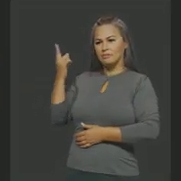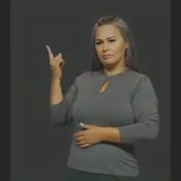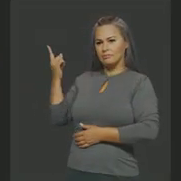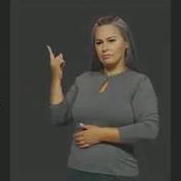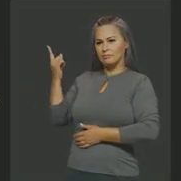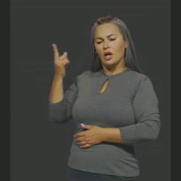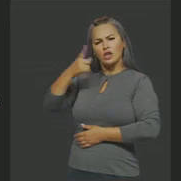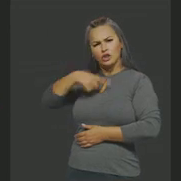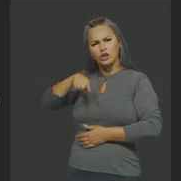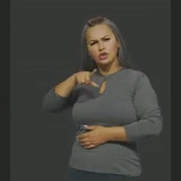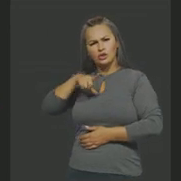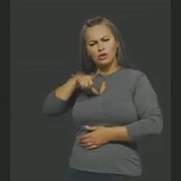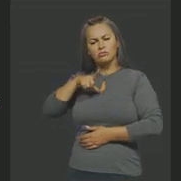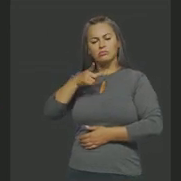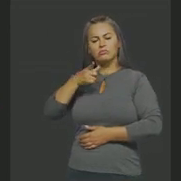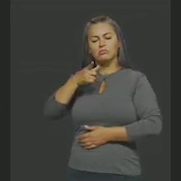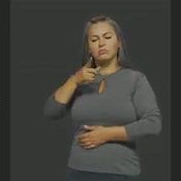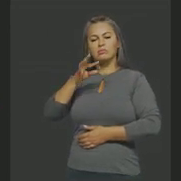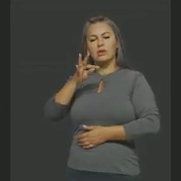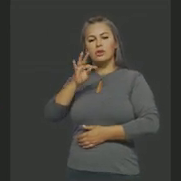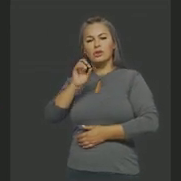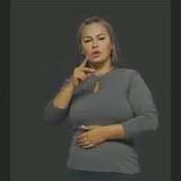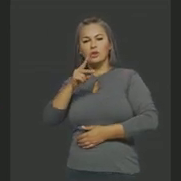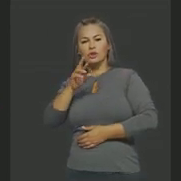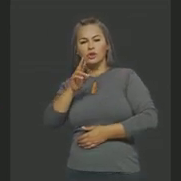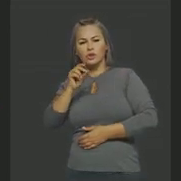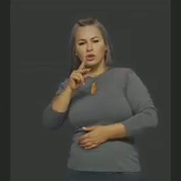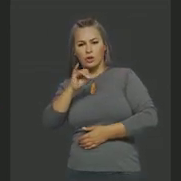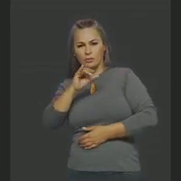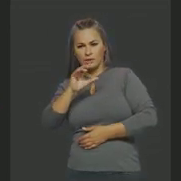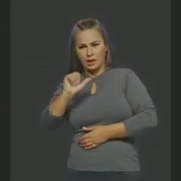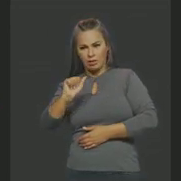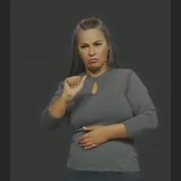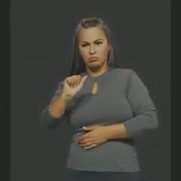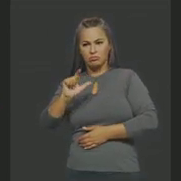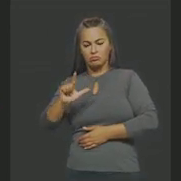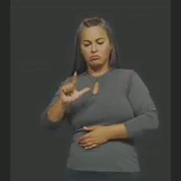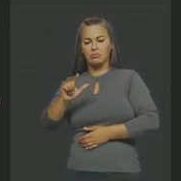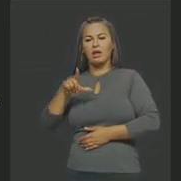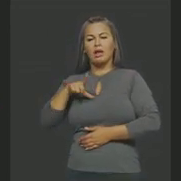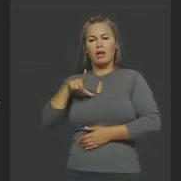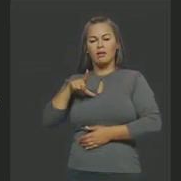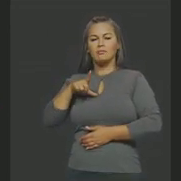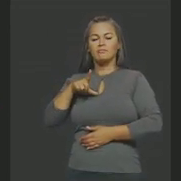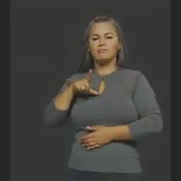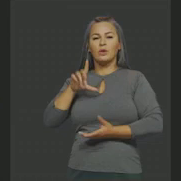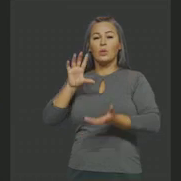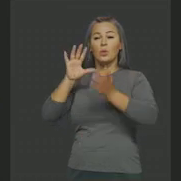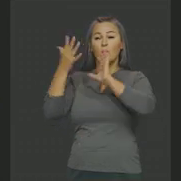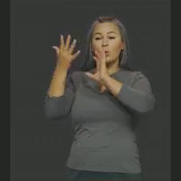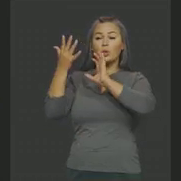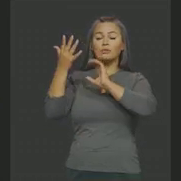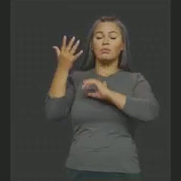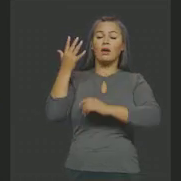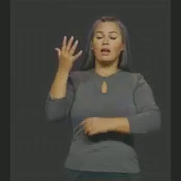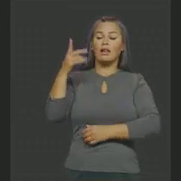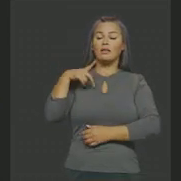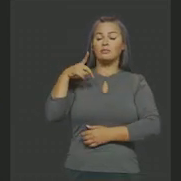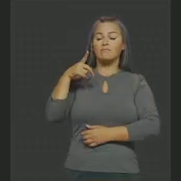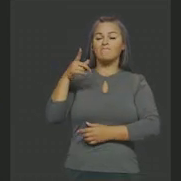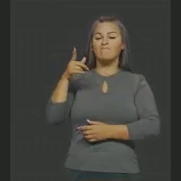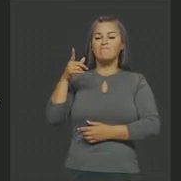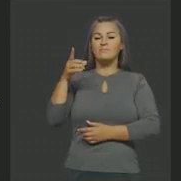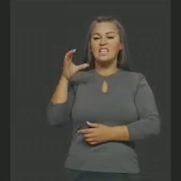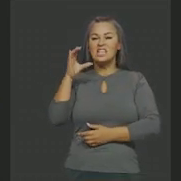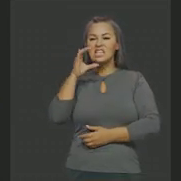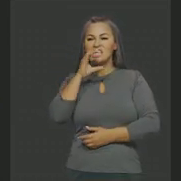região tropical do globo, né? Então nós temos fortemente aqui os climas tropicais. Nós temos tropical de altitude aqui nessa